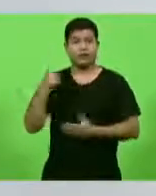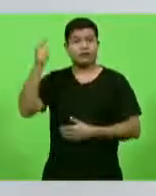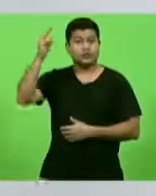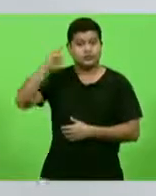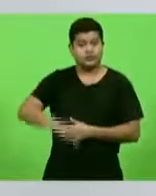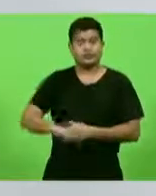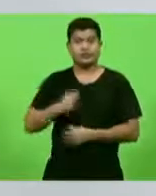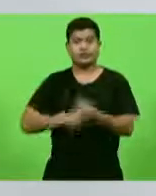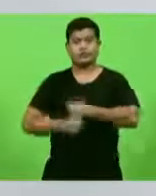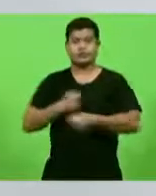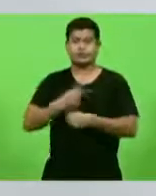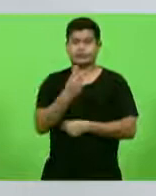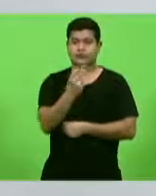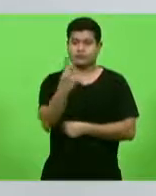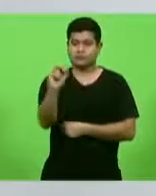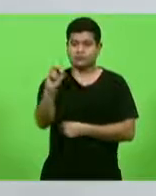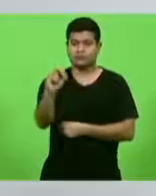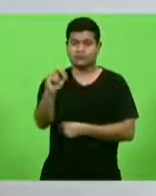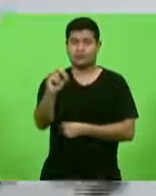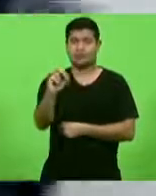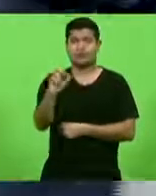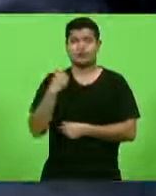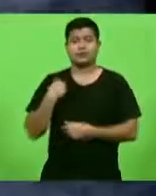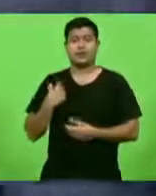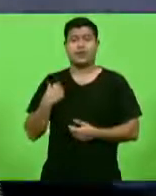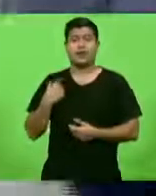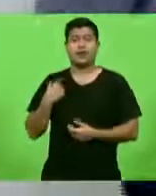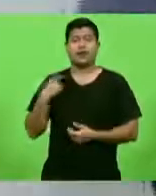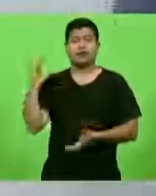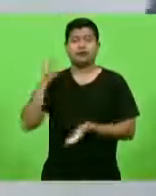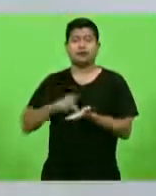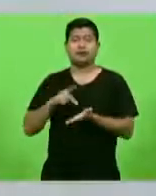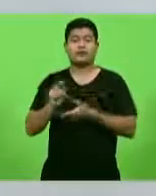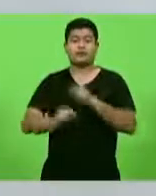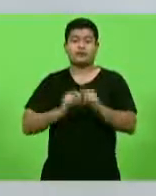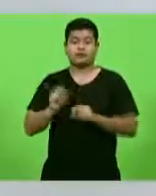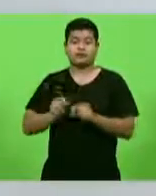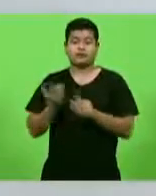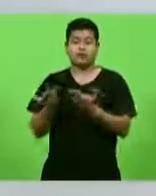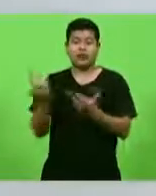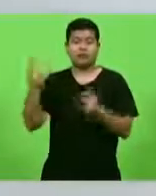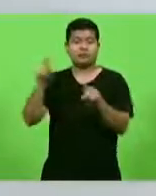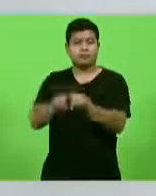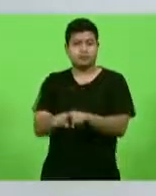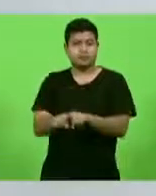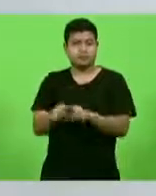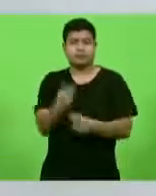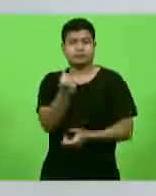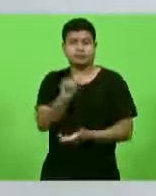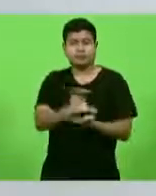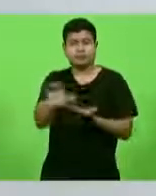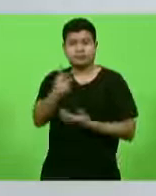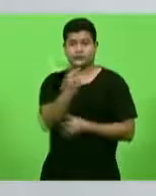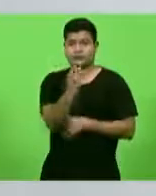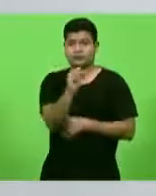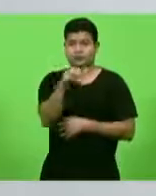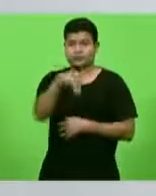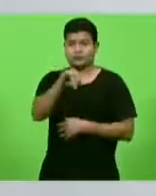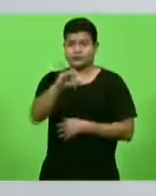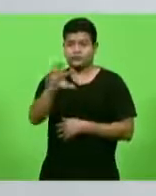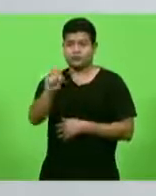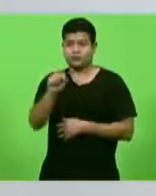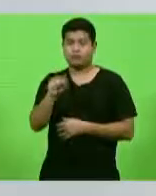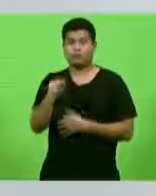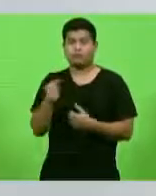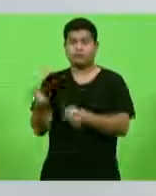2020. O fato é que o convênio assinado pelo governador Carlos Moisés, dando conta do repasse de 28 milhões para o Centro de Convenções